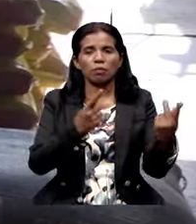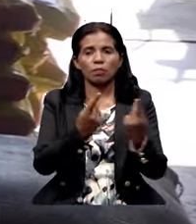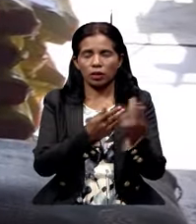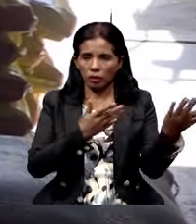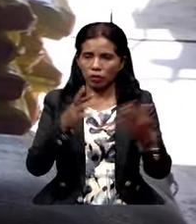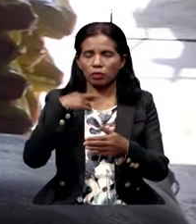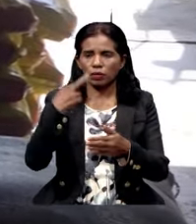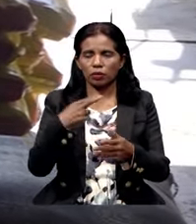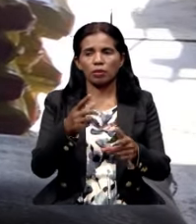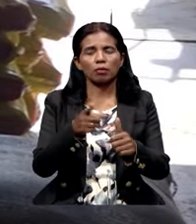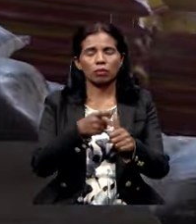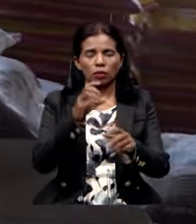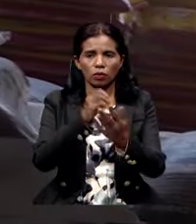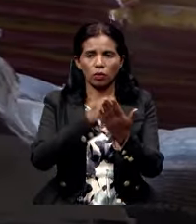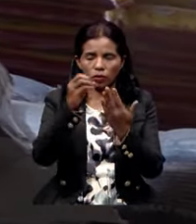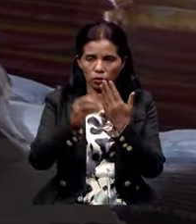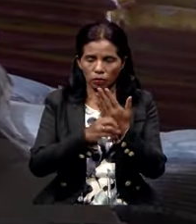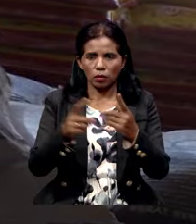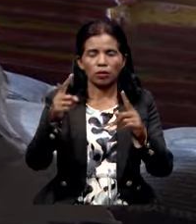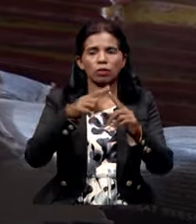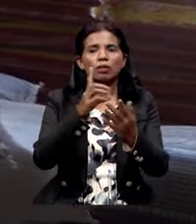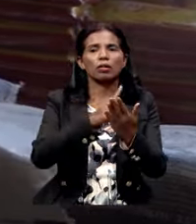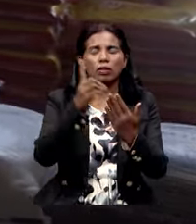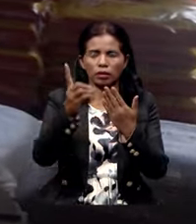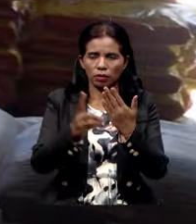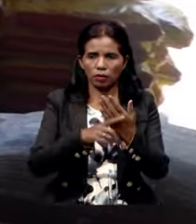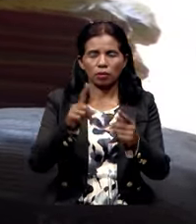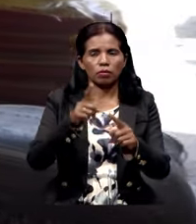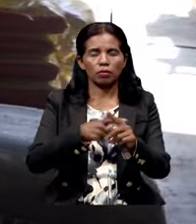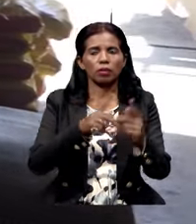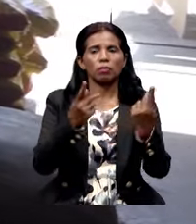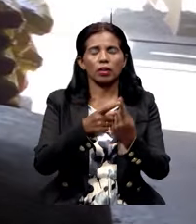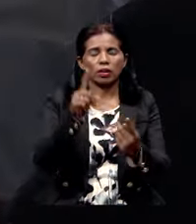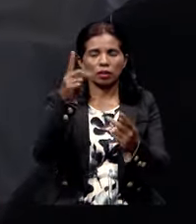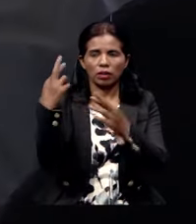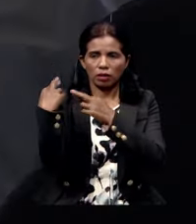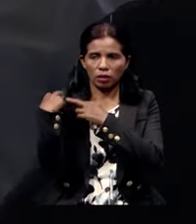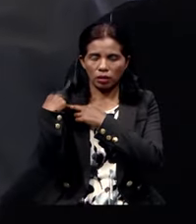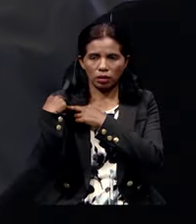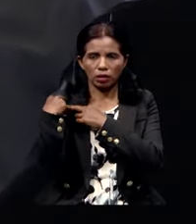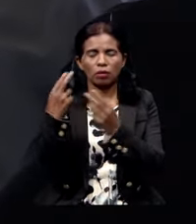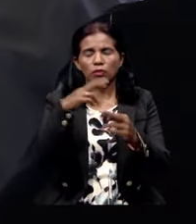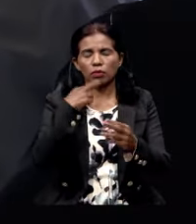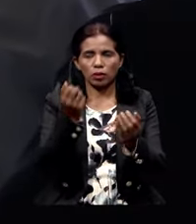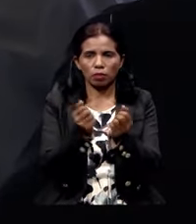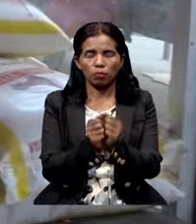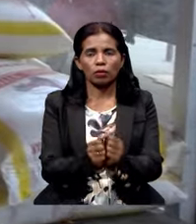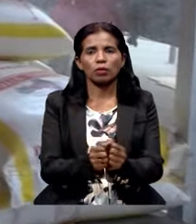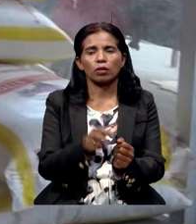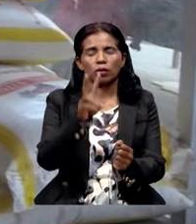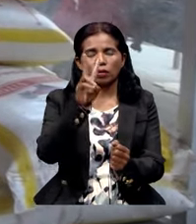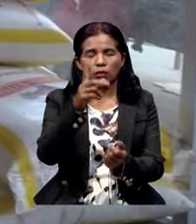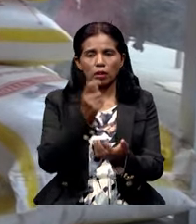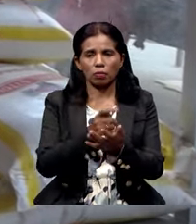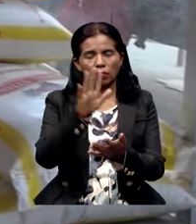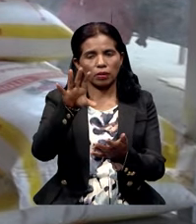primeiro. Hau si fulan outubro to dezembro o quantidade kada fulan empresa ida responsabiliza tonelada 205. Ia fase